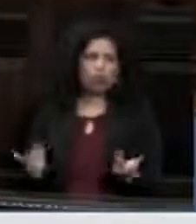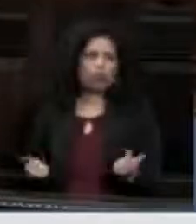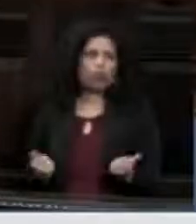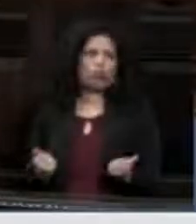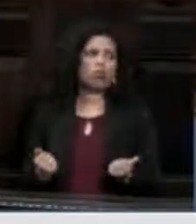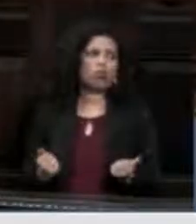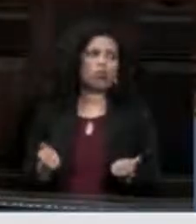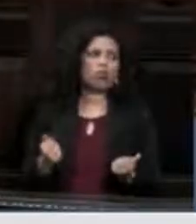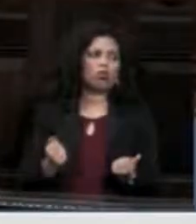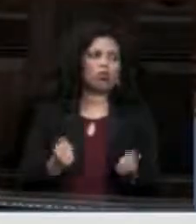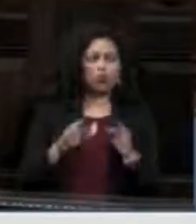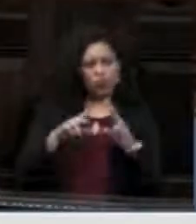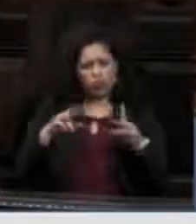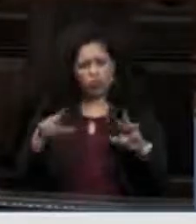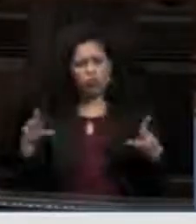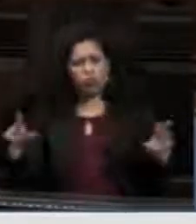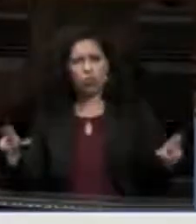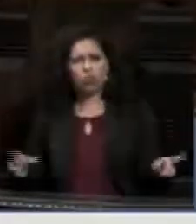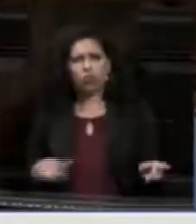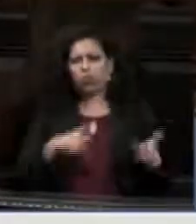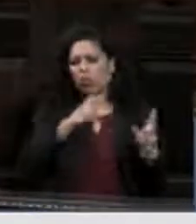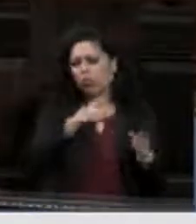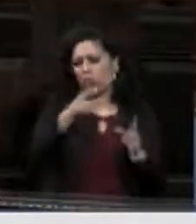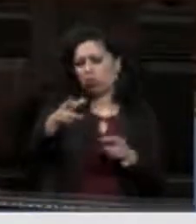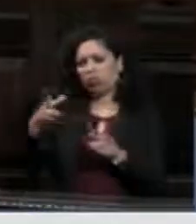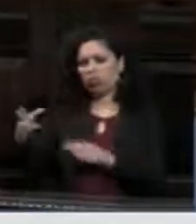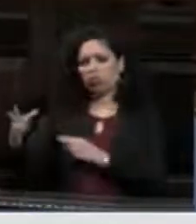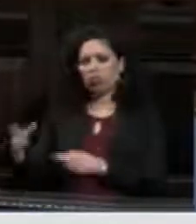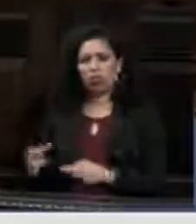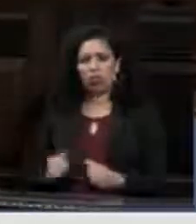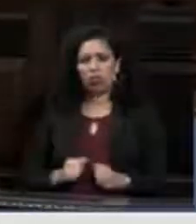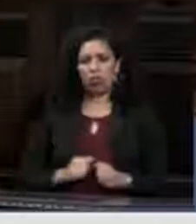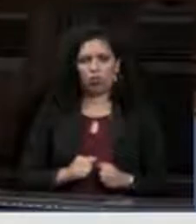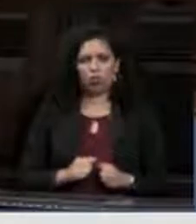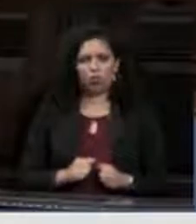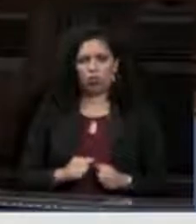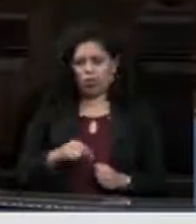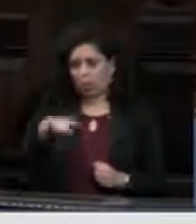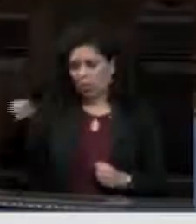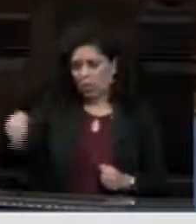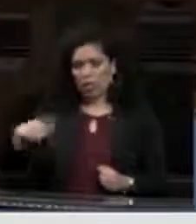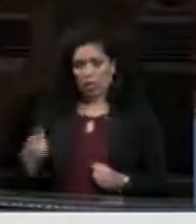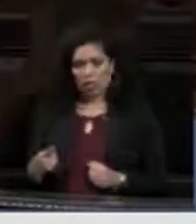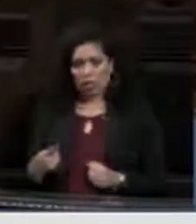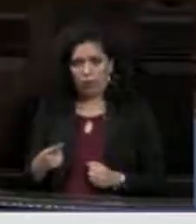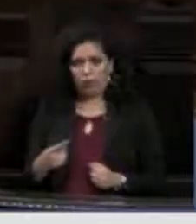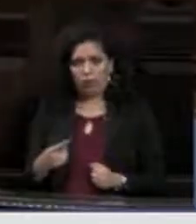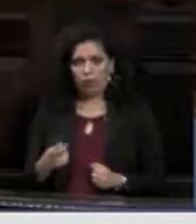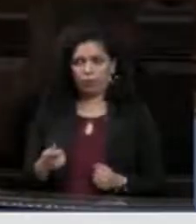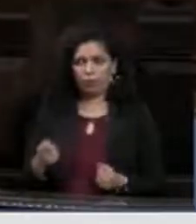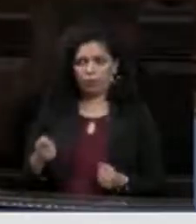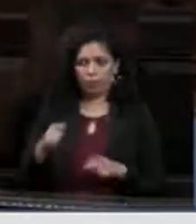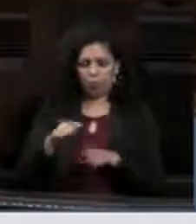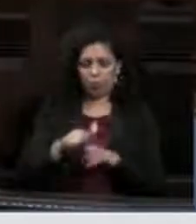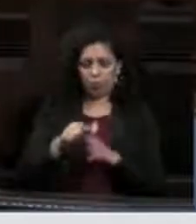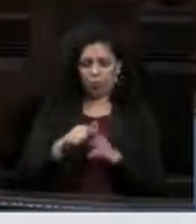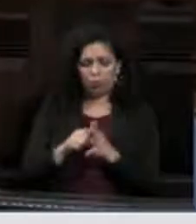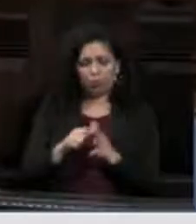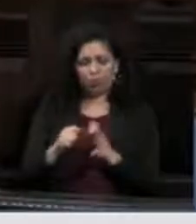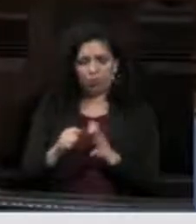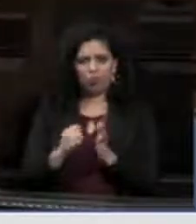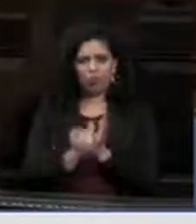tem pelo menos cerca de 15 funcionários do primeiro escalão do governo estadual